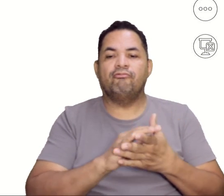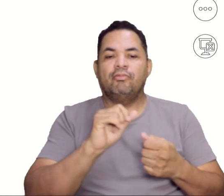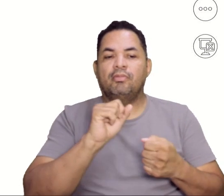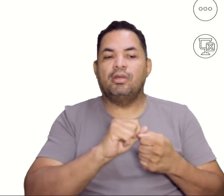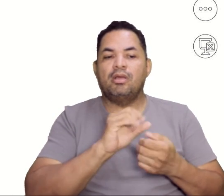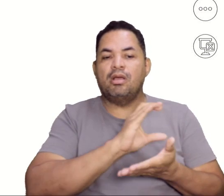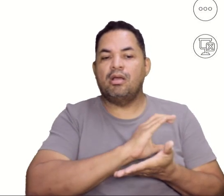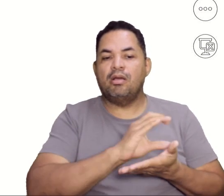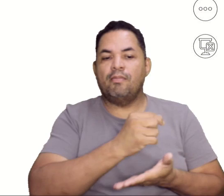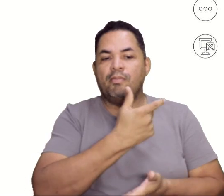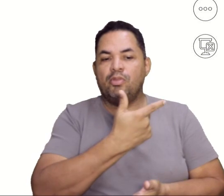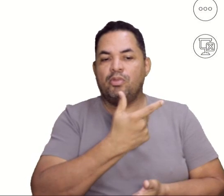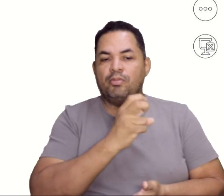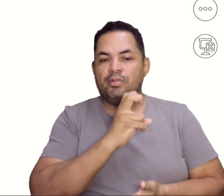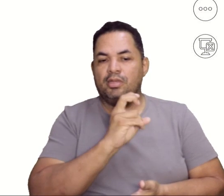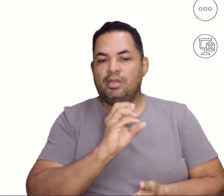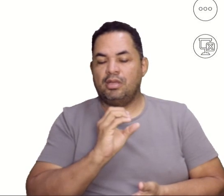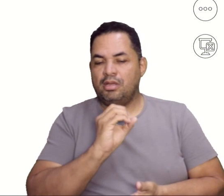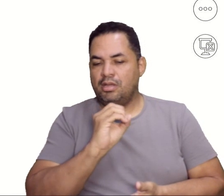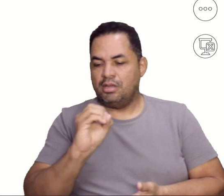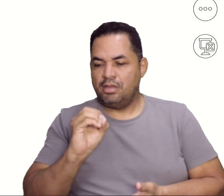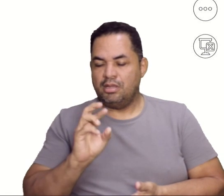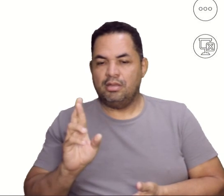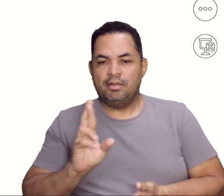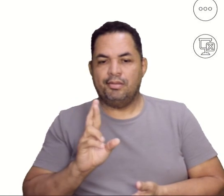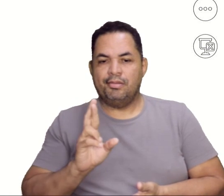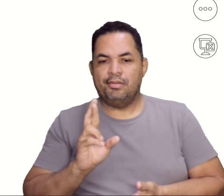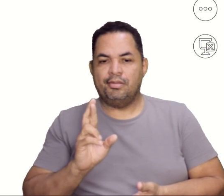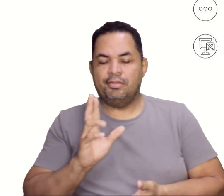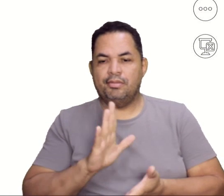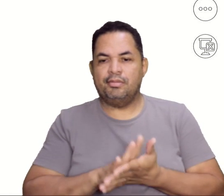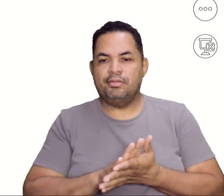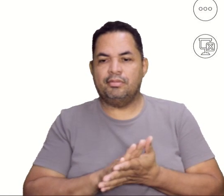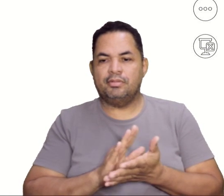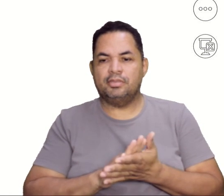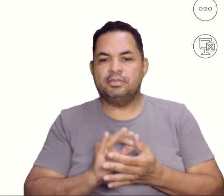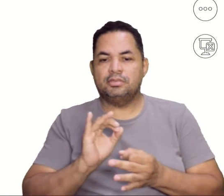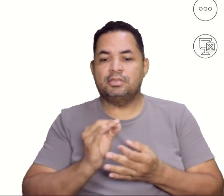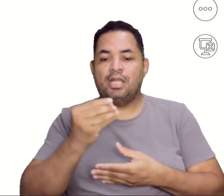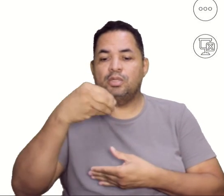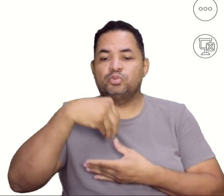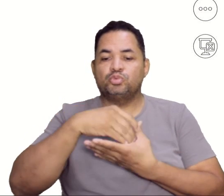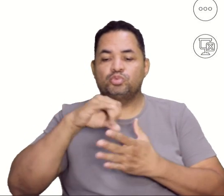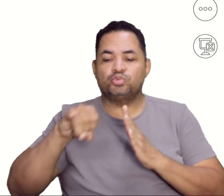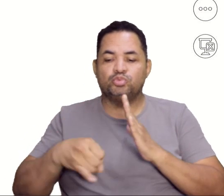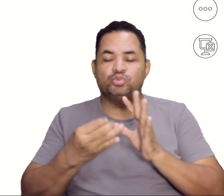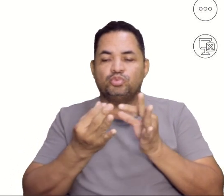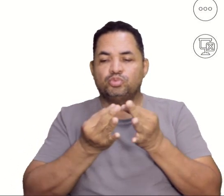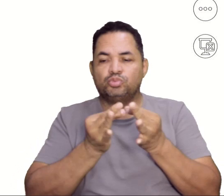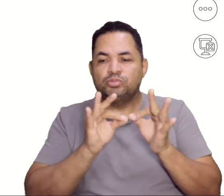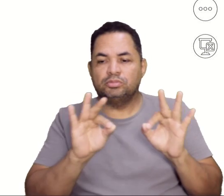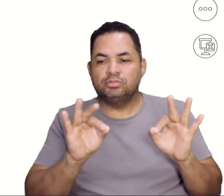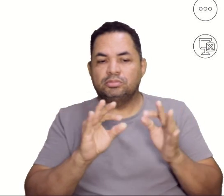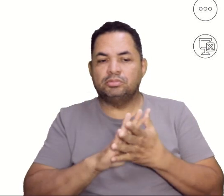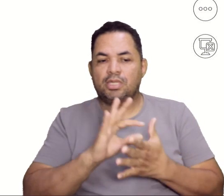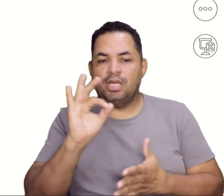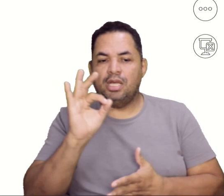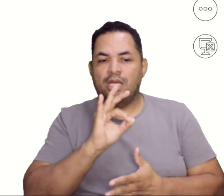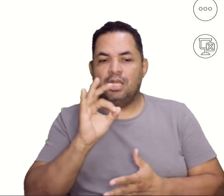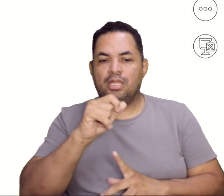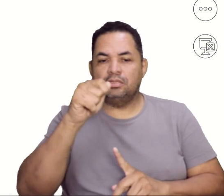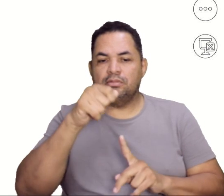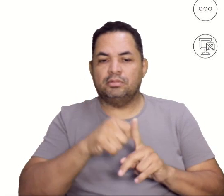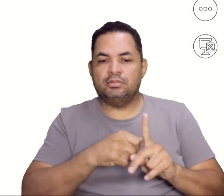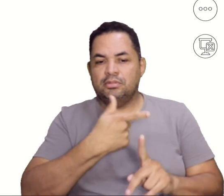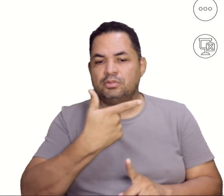capital de R 2.500 aplicado no no regime de juro simples a uma taxa mensal